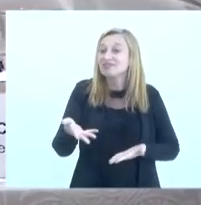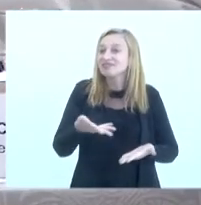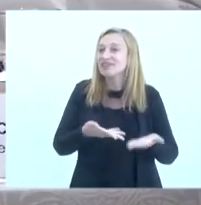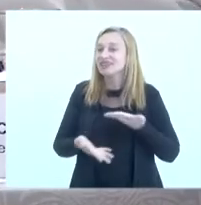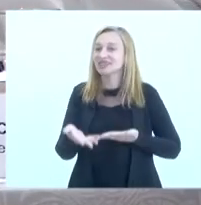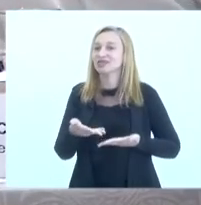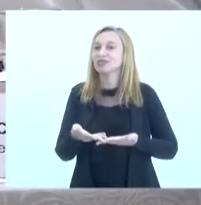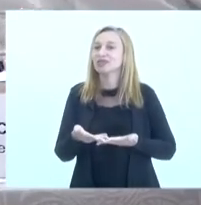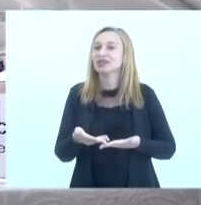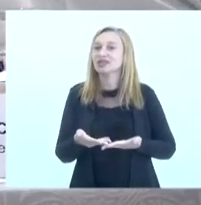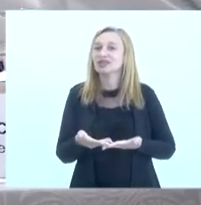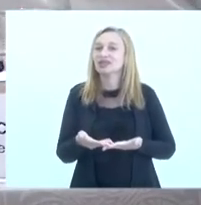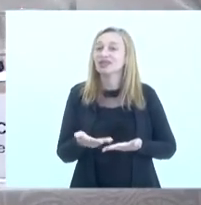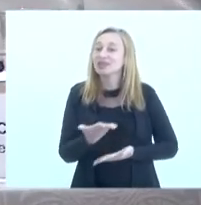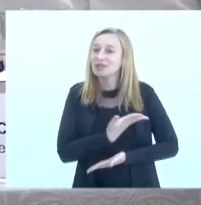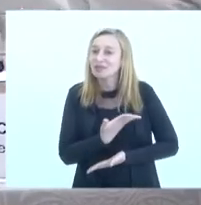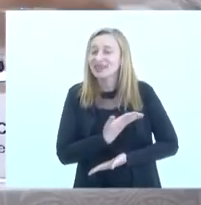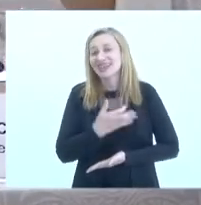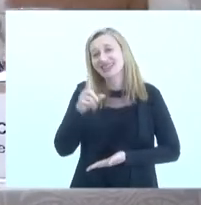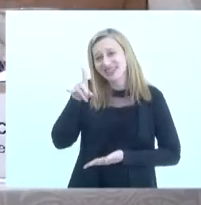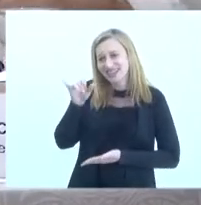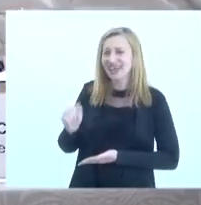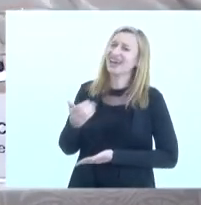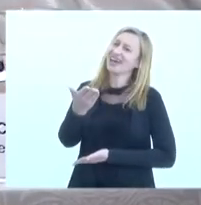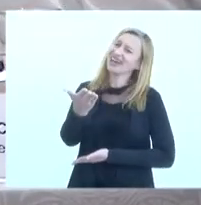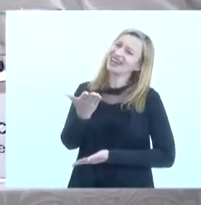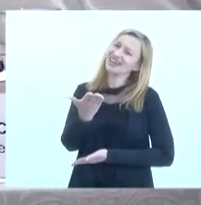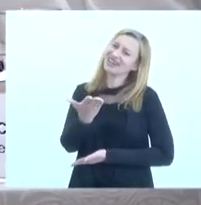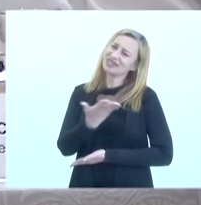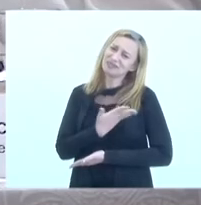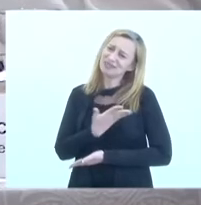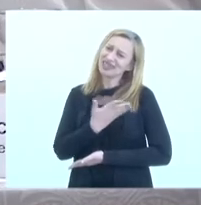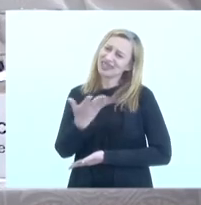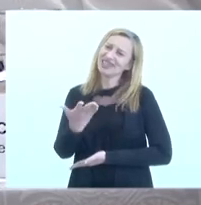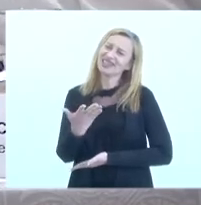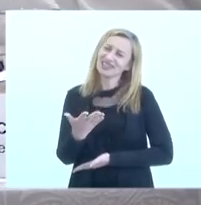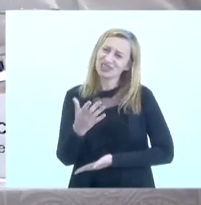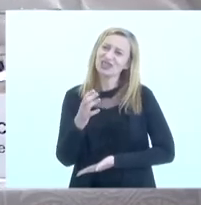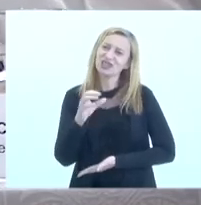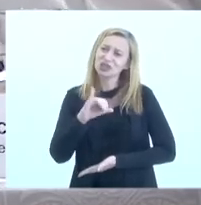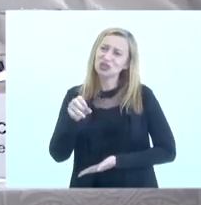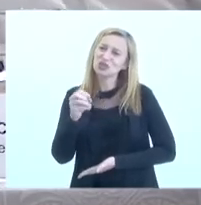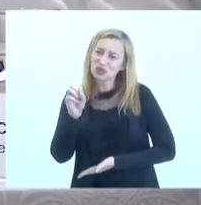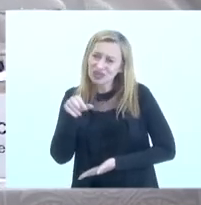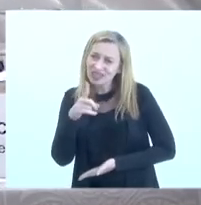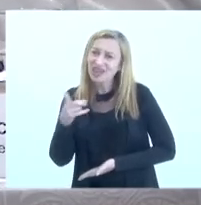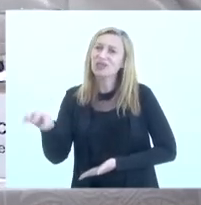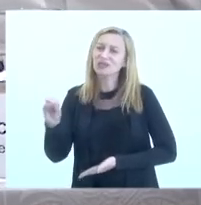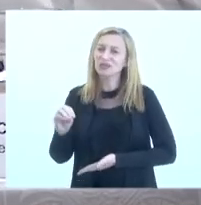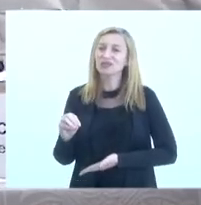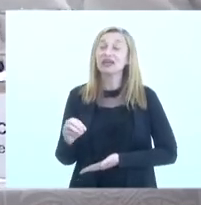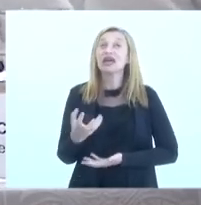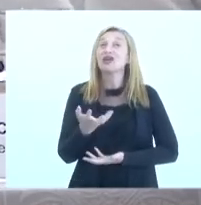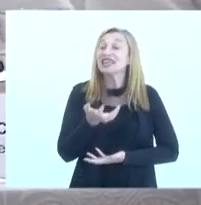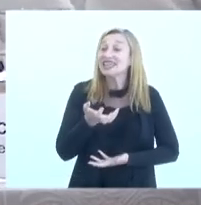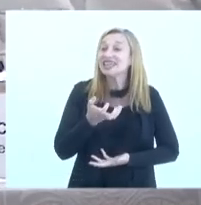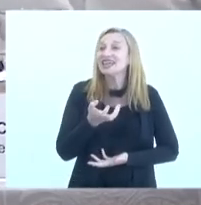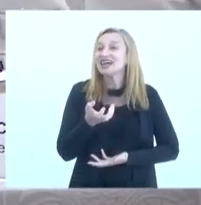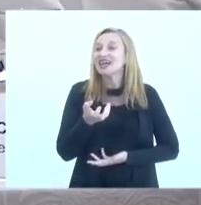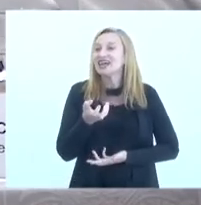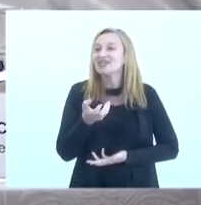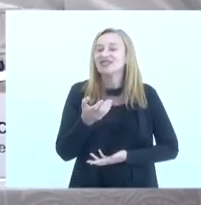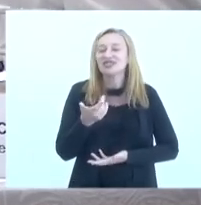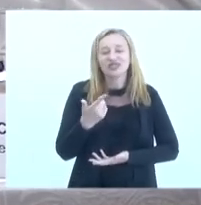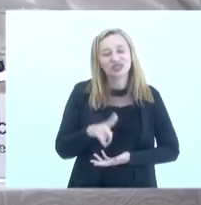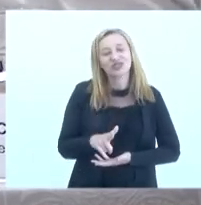participando, né? A minha amiga Célia, guerreira Célia, Jordão, né? Eu queria,